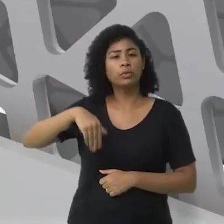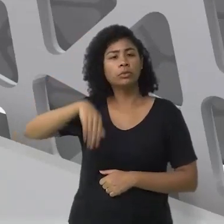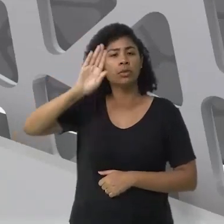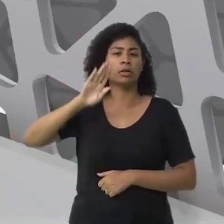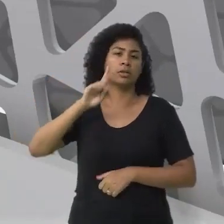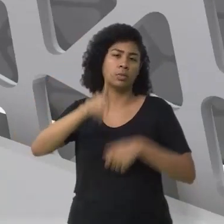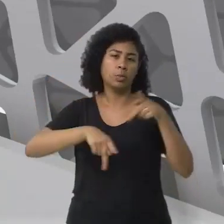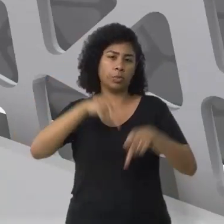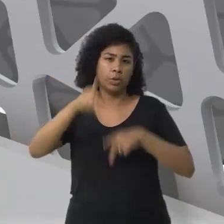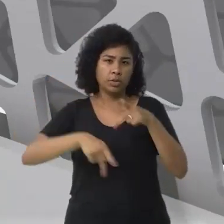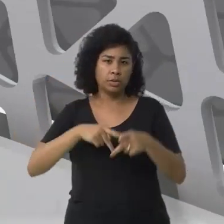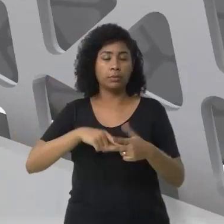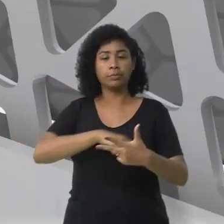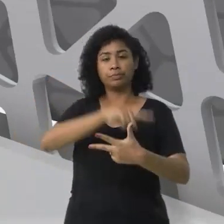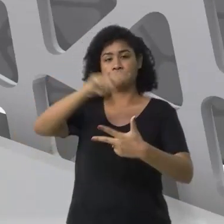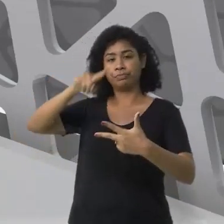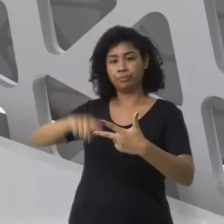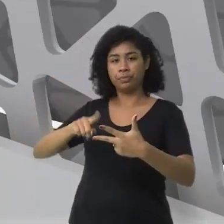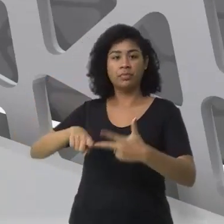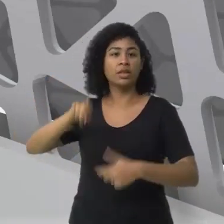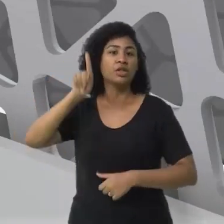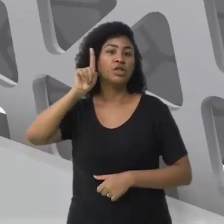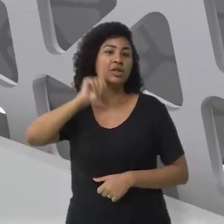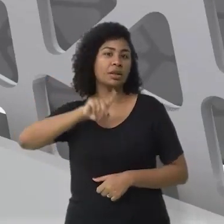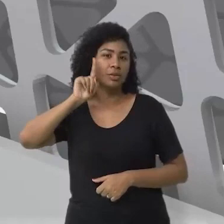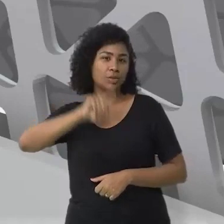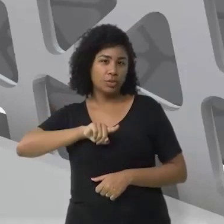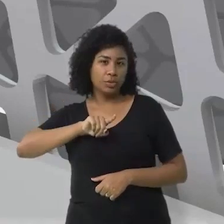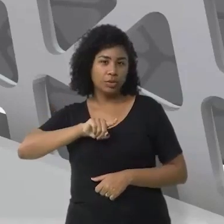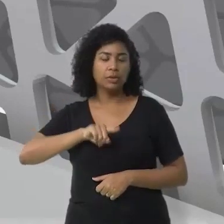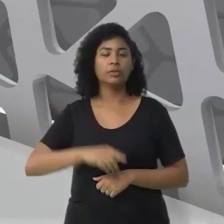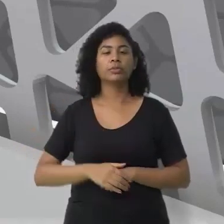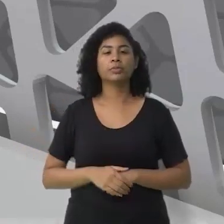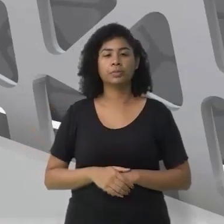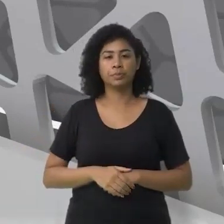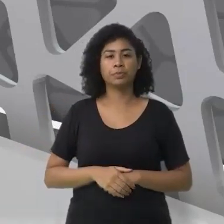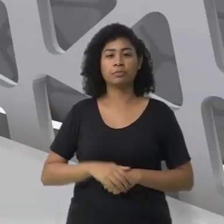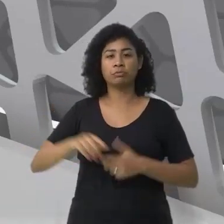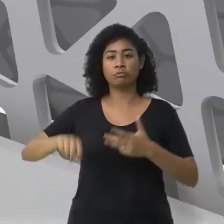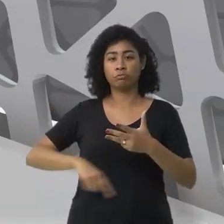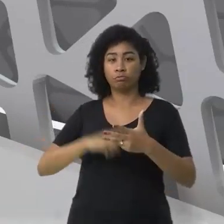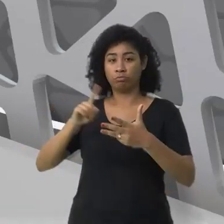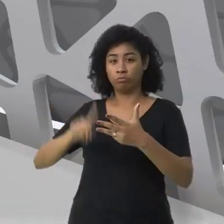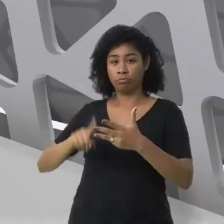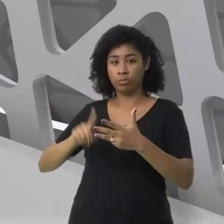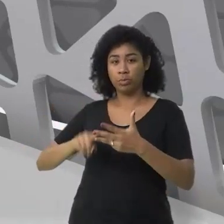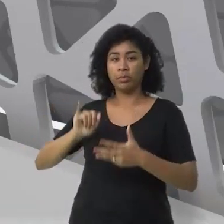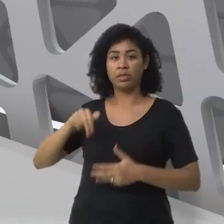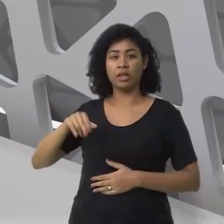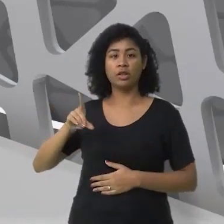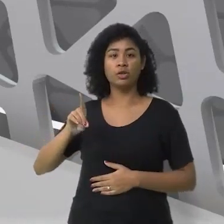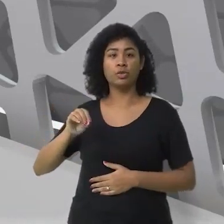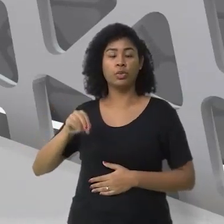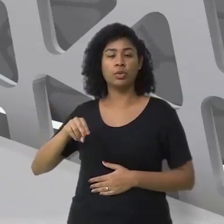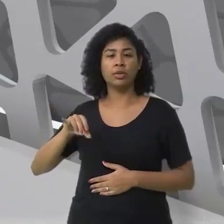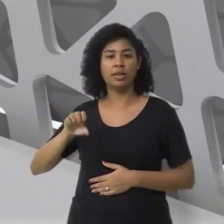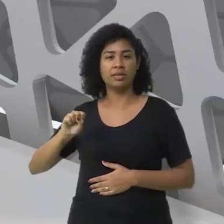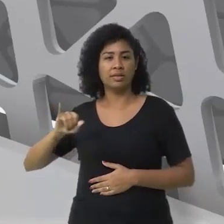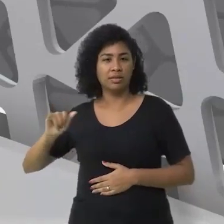dos Estados Unidos da América, ok? Também teremos a Indonésia e, em quinto,